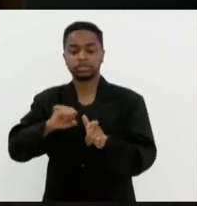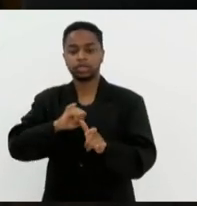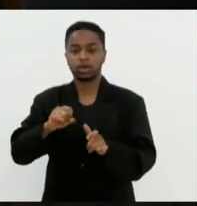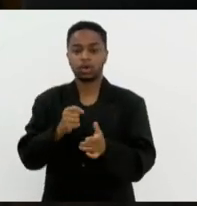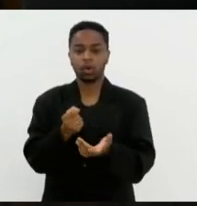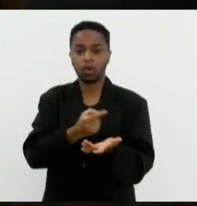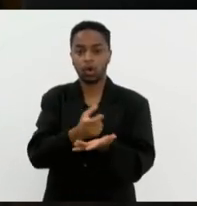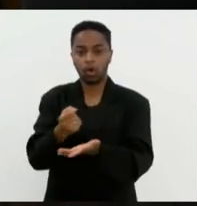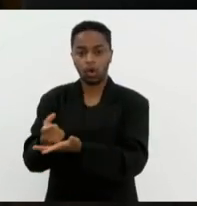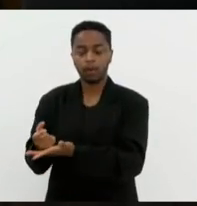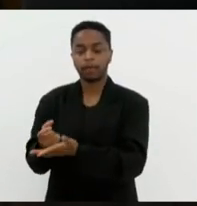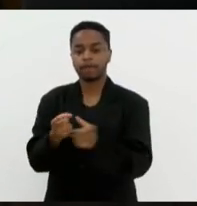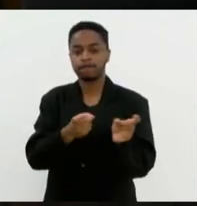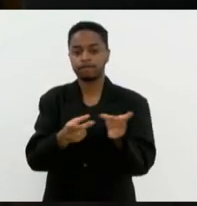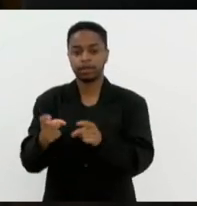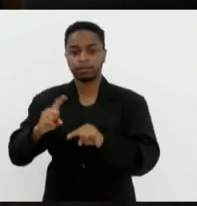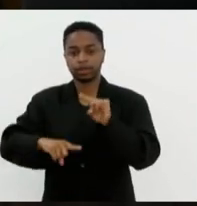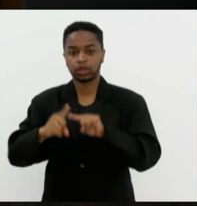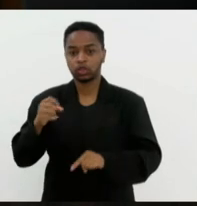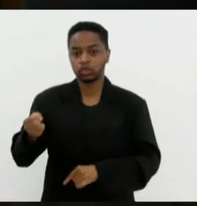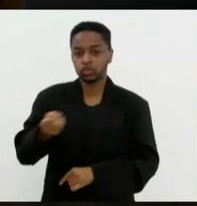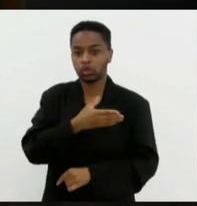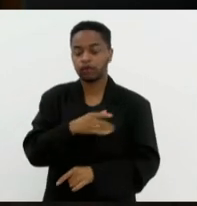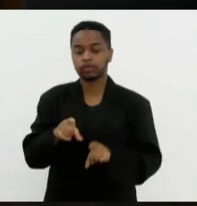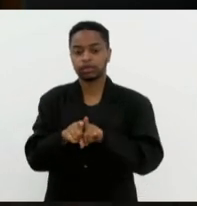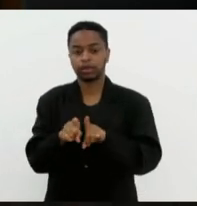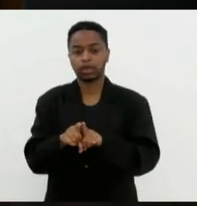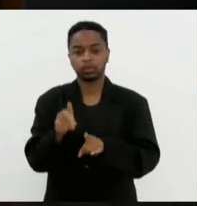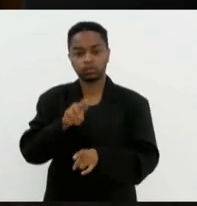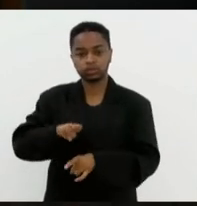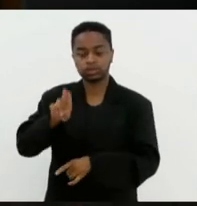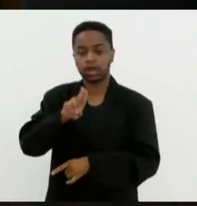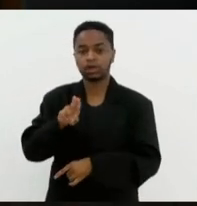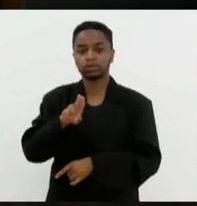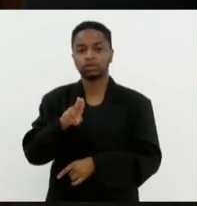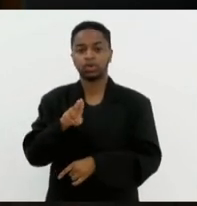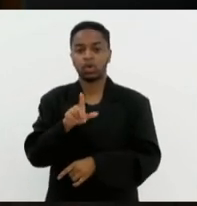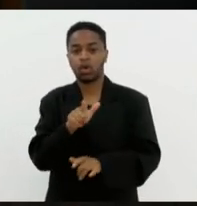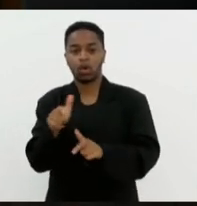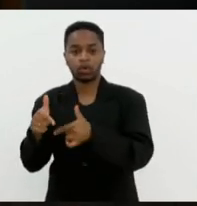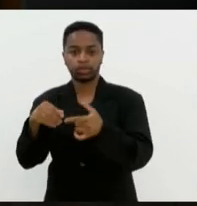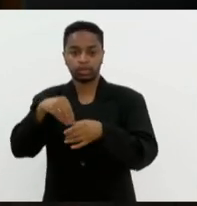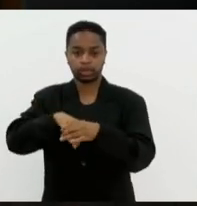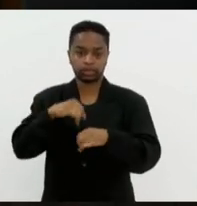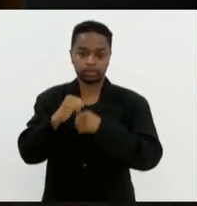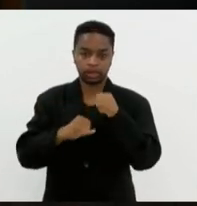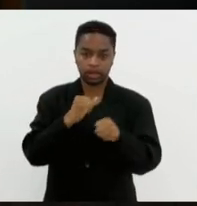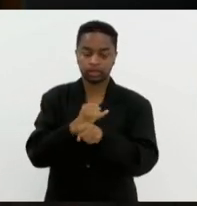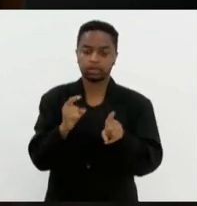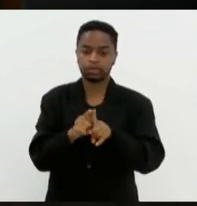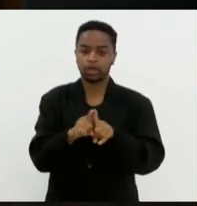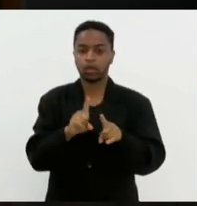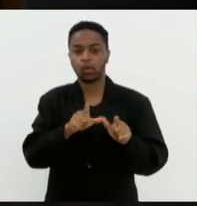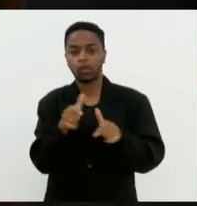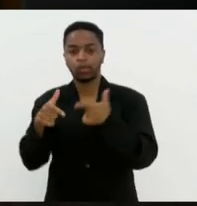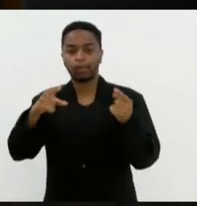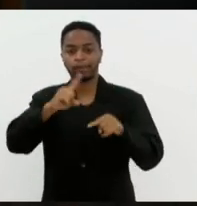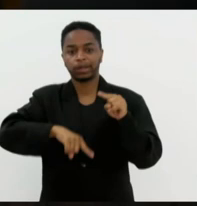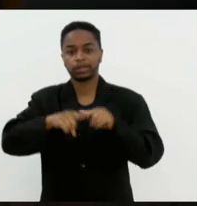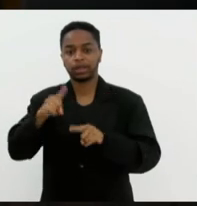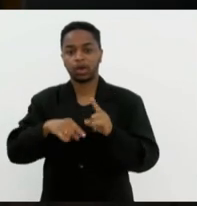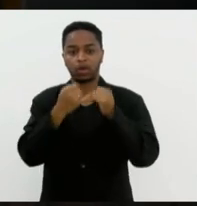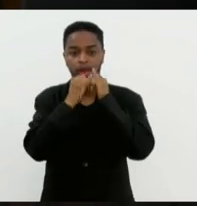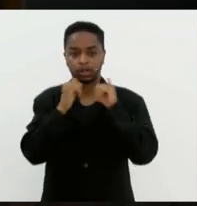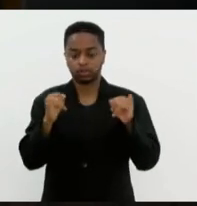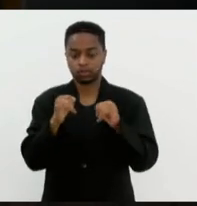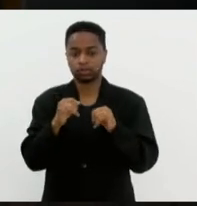de produtos novos e usados de terceiros na internet ou demais meios eletrônicos no estado do Rio de Janeiro. Em